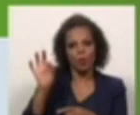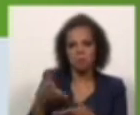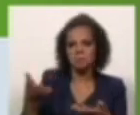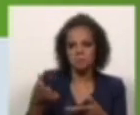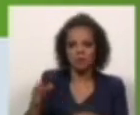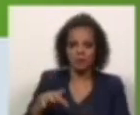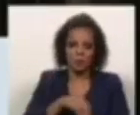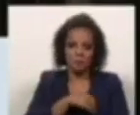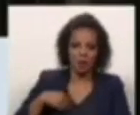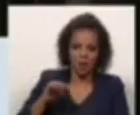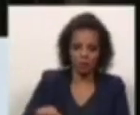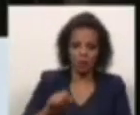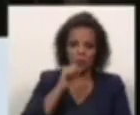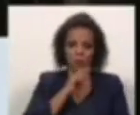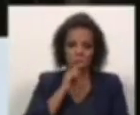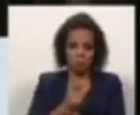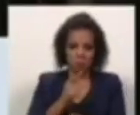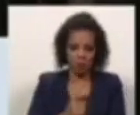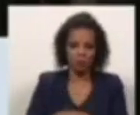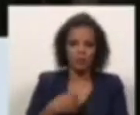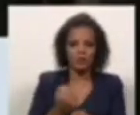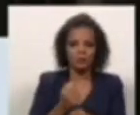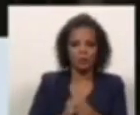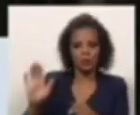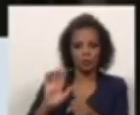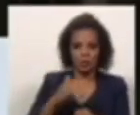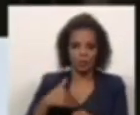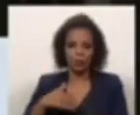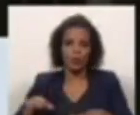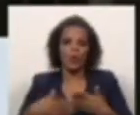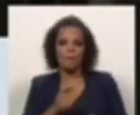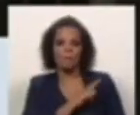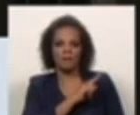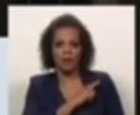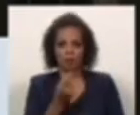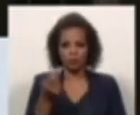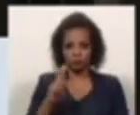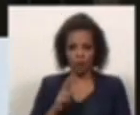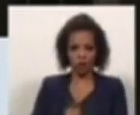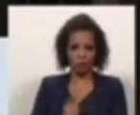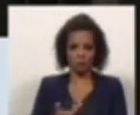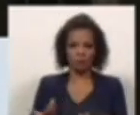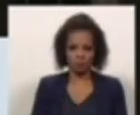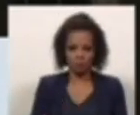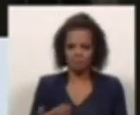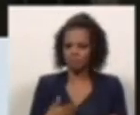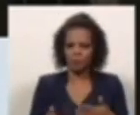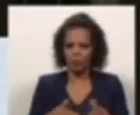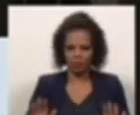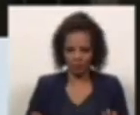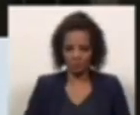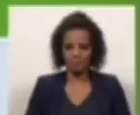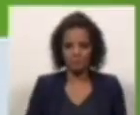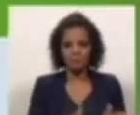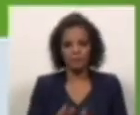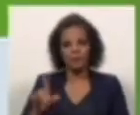saúde pode ser mesmo o sns ou um prestador privado custando mesmo é não importa e